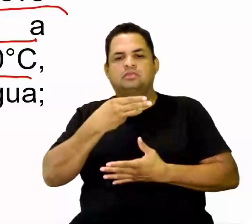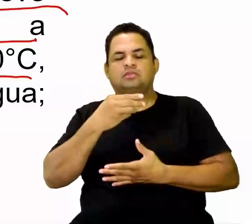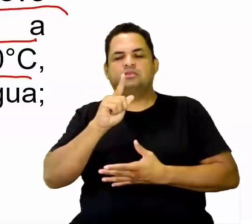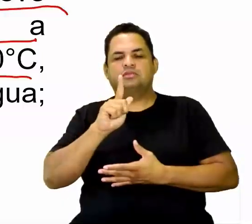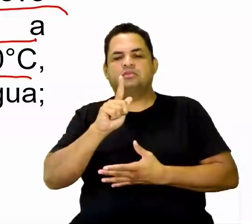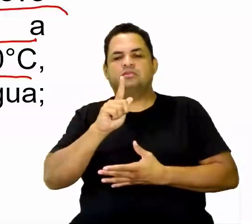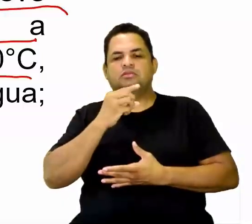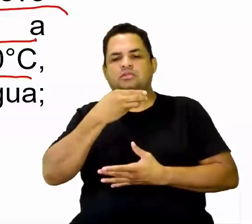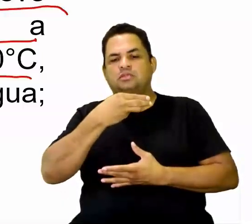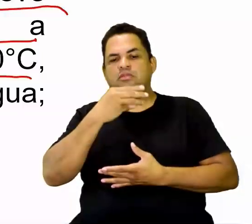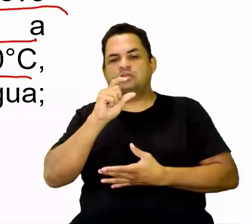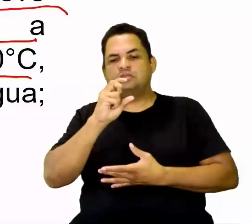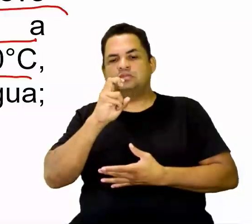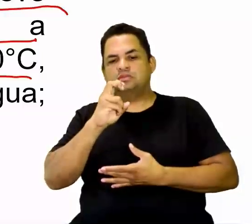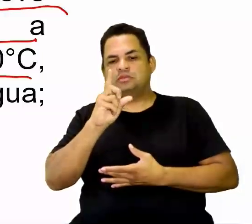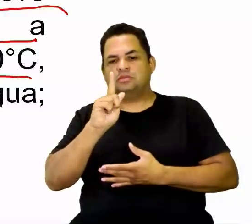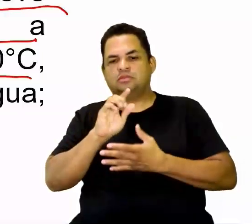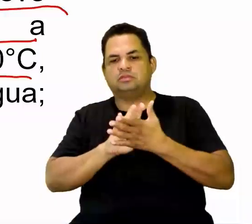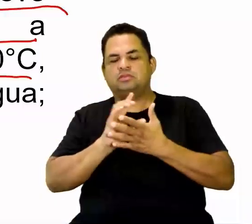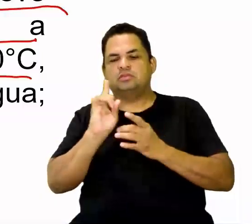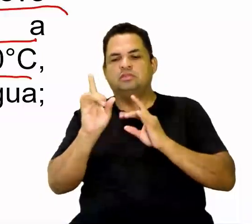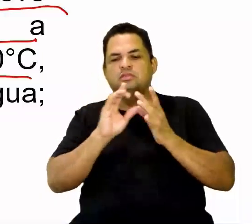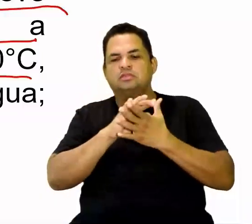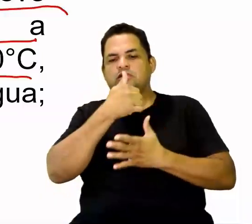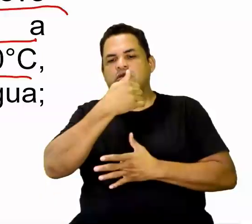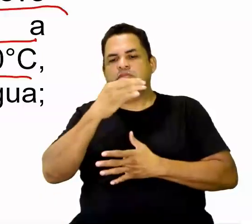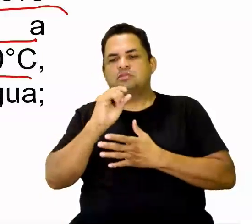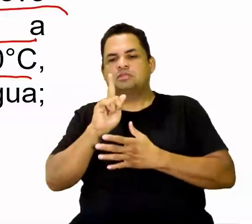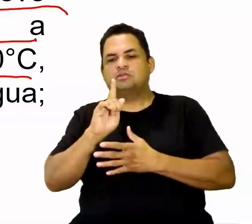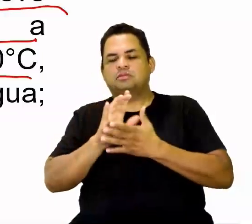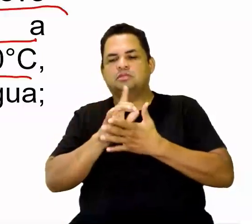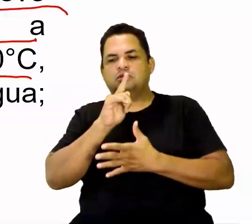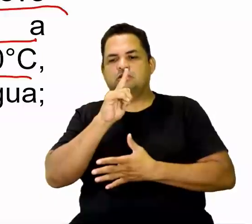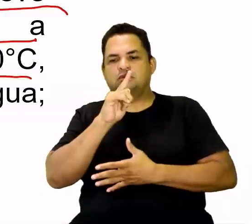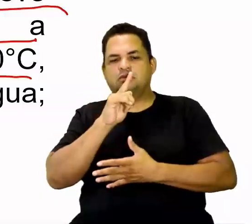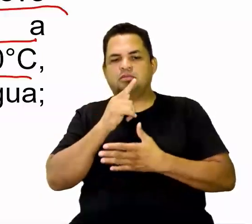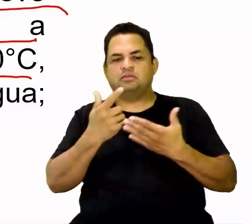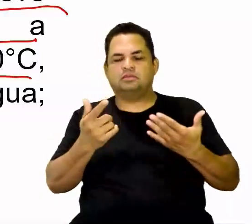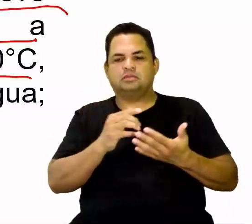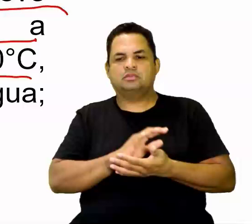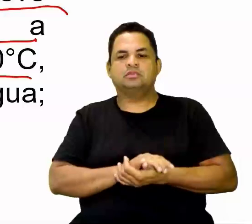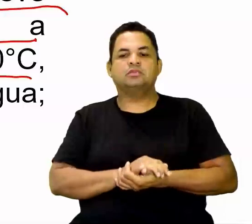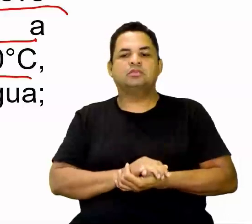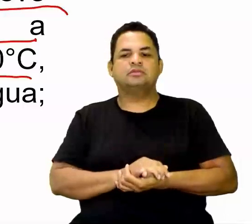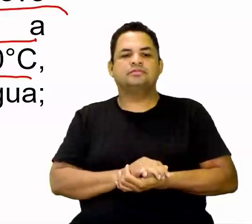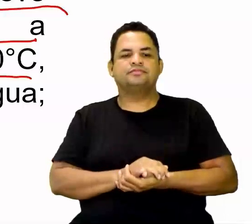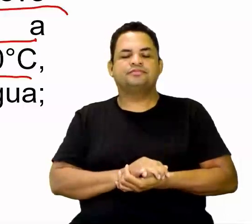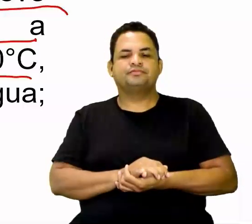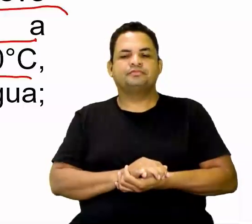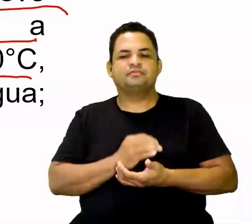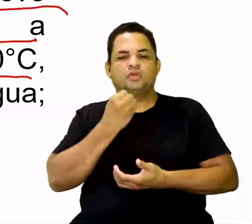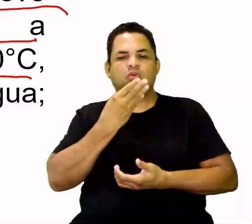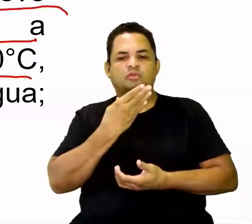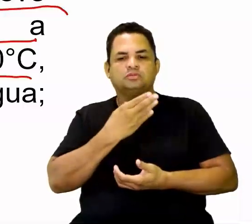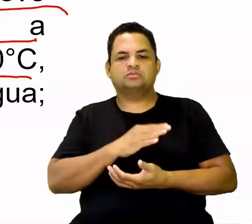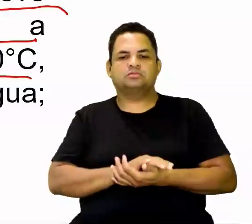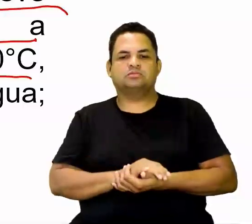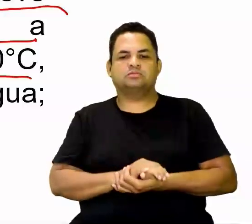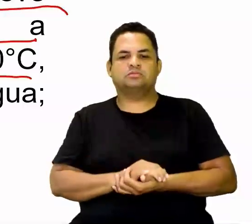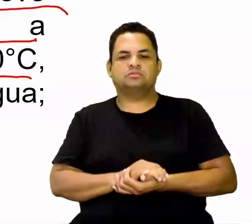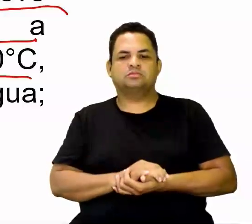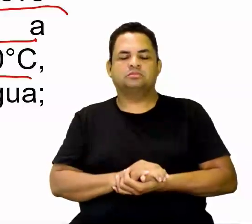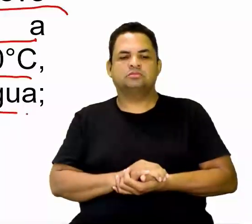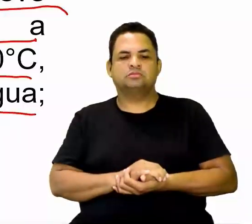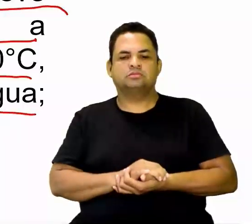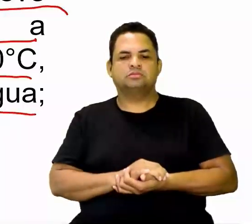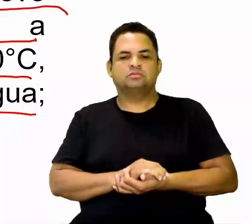gramas por 10 gramas de água, ou 100 ml de água, tá bom? 100 gramas de água ou 100